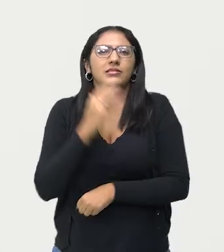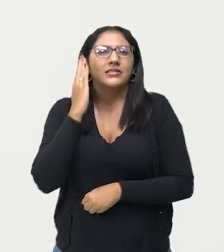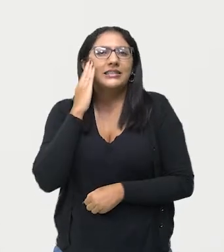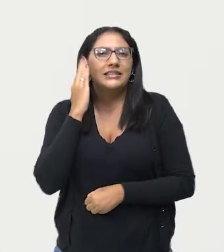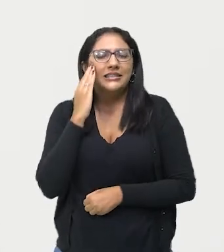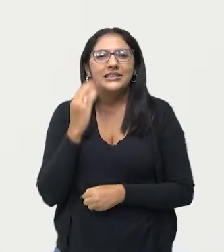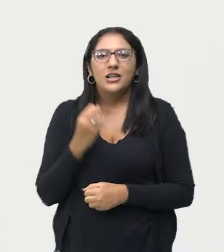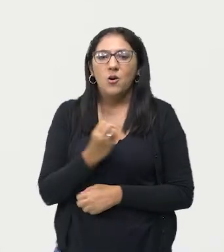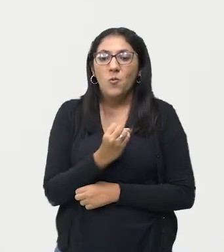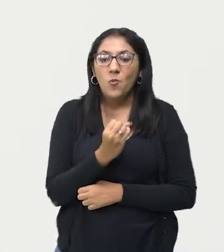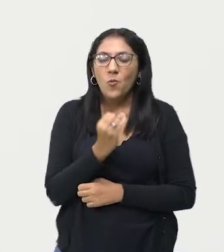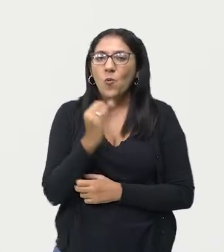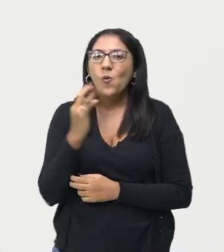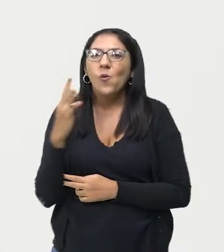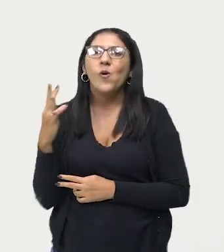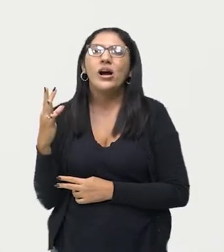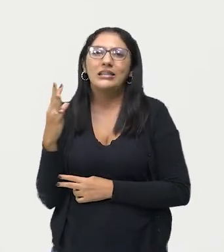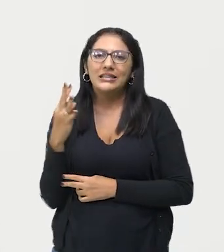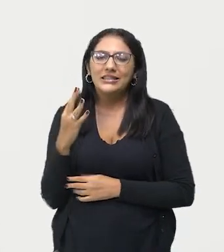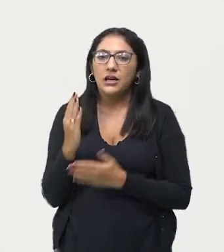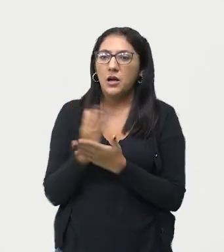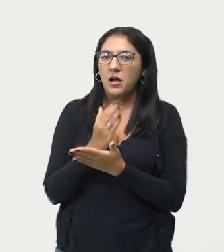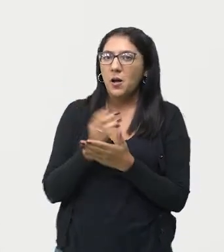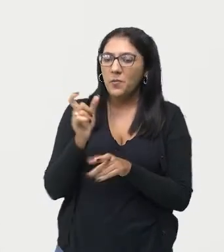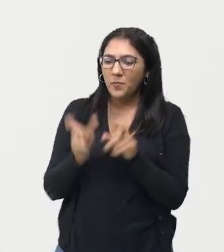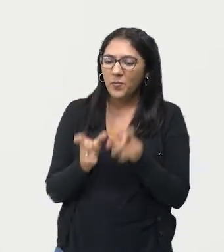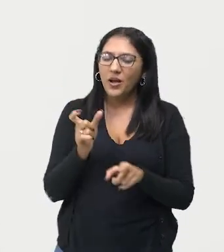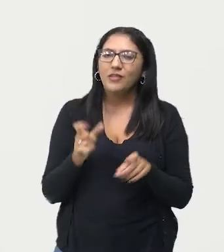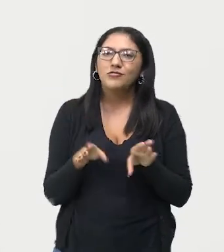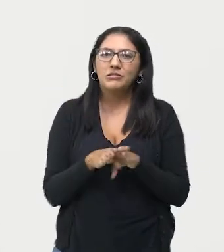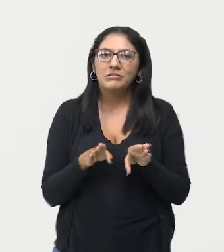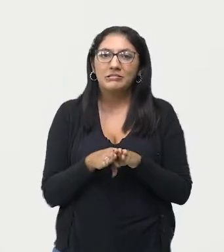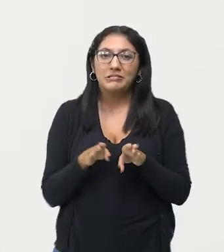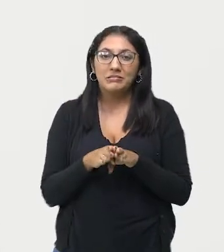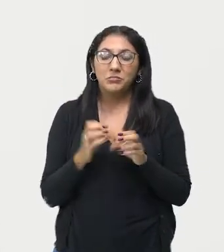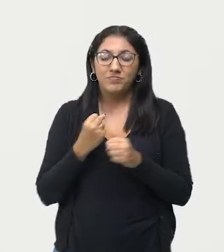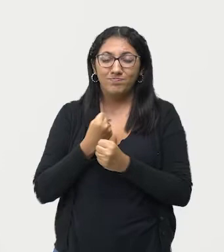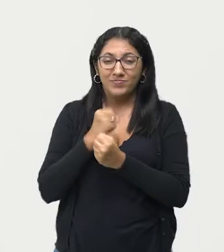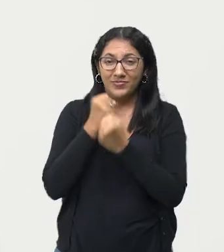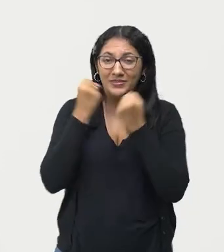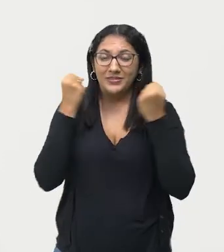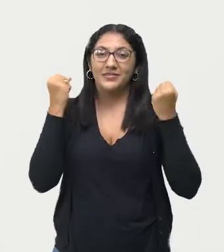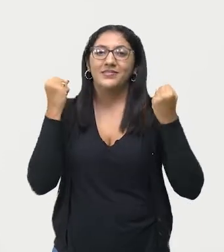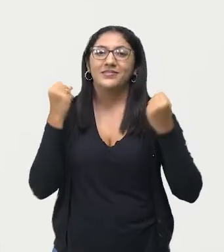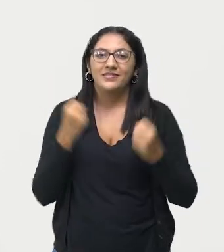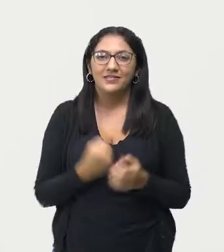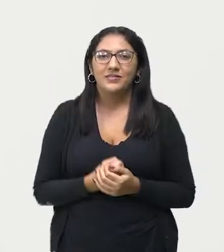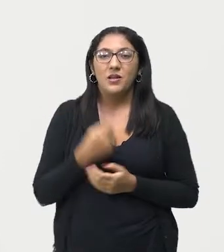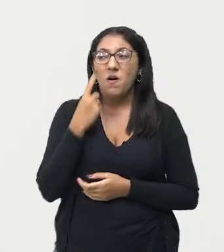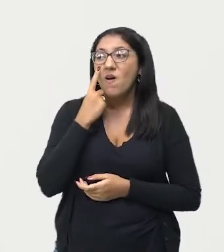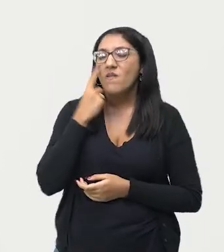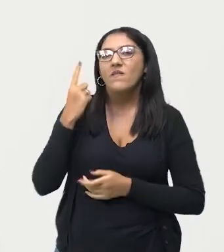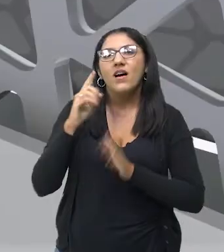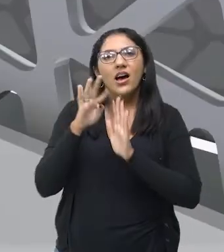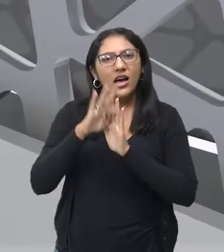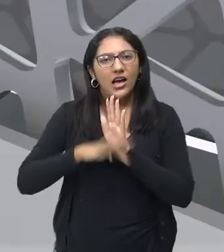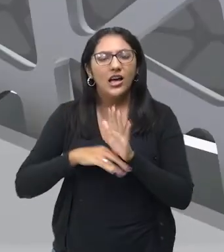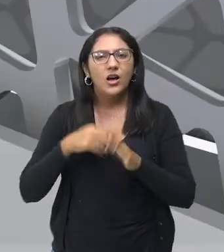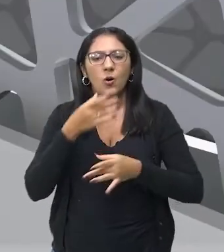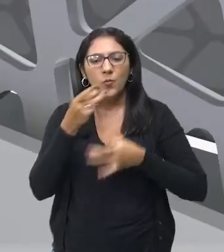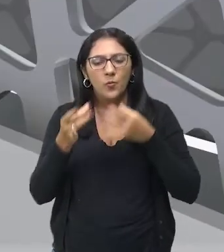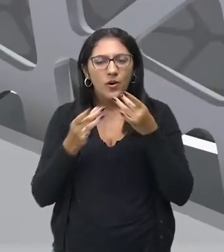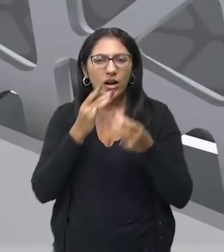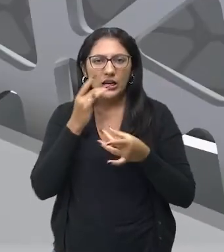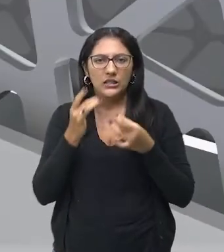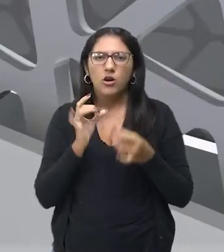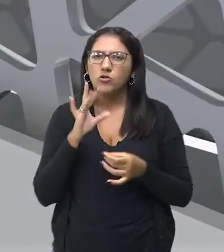quanto espasmos de irritação. Então, basicamente, nesse texto de opinião, o que a gente vai observar aí, né? Percebam